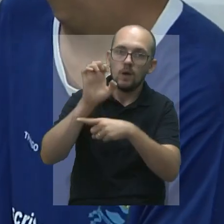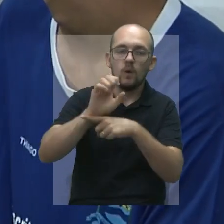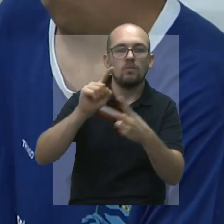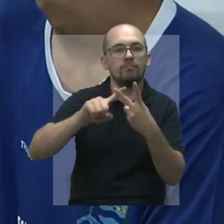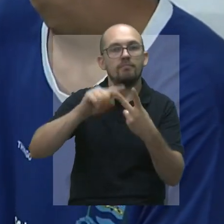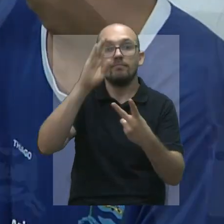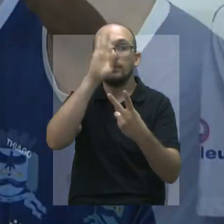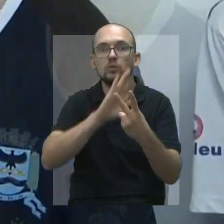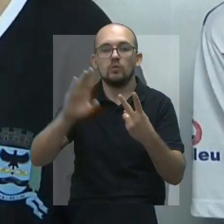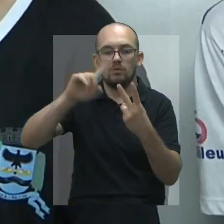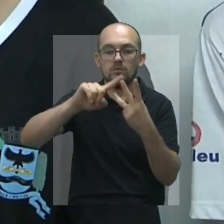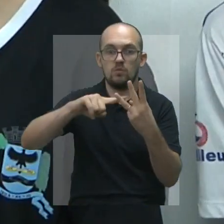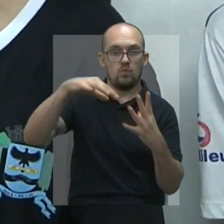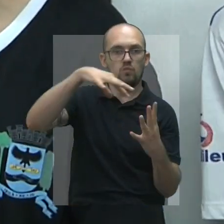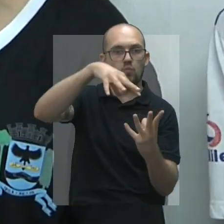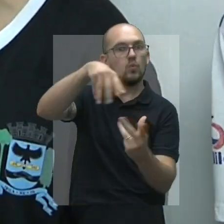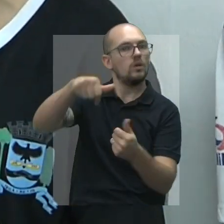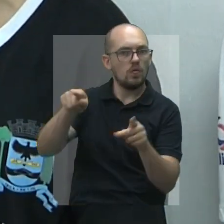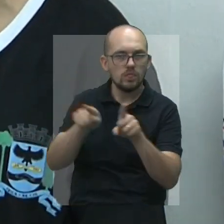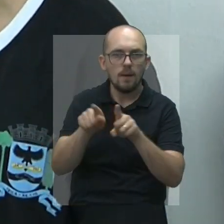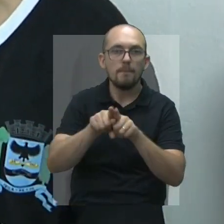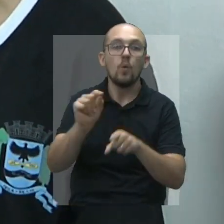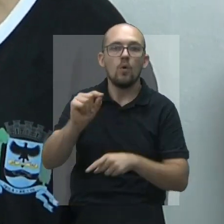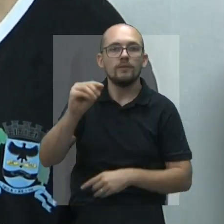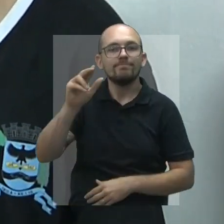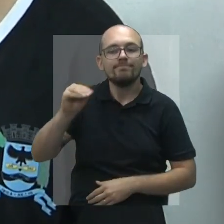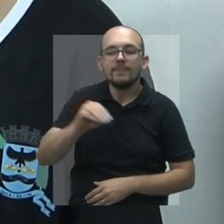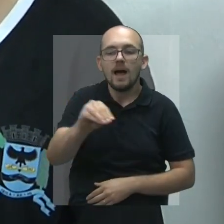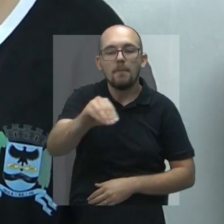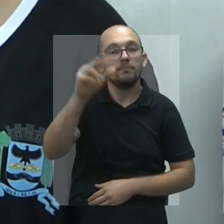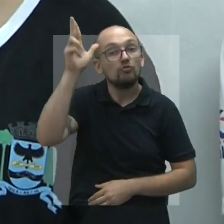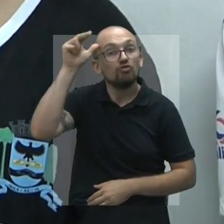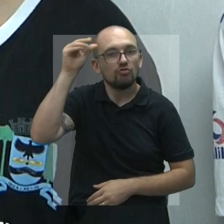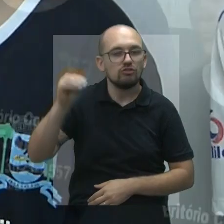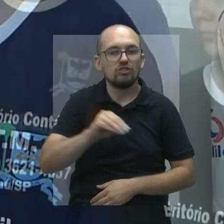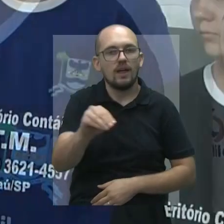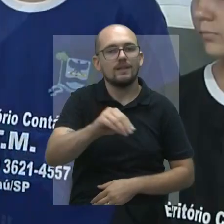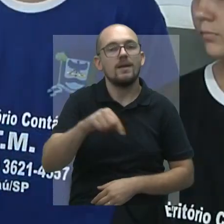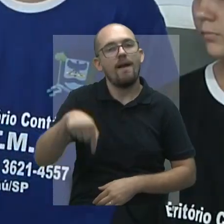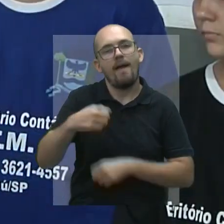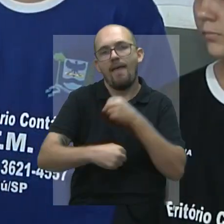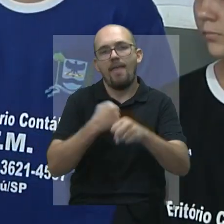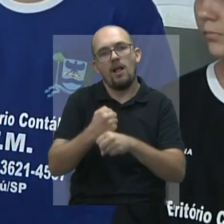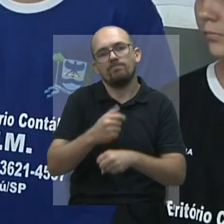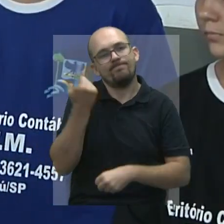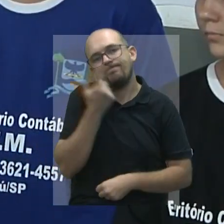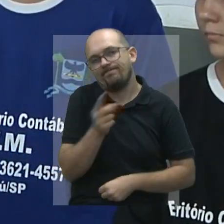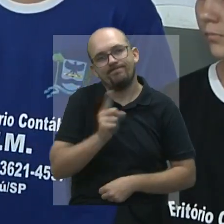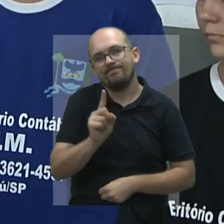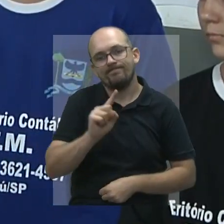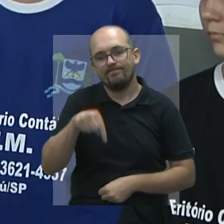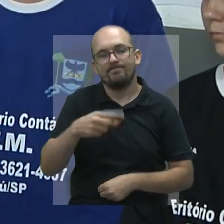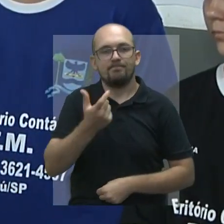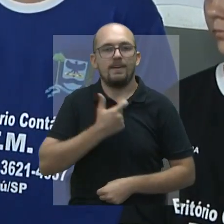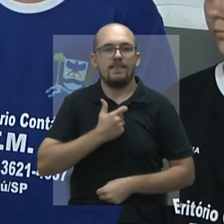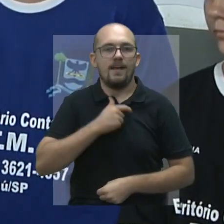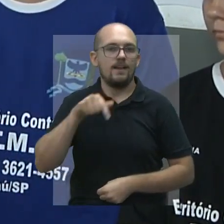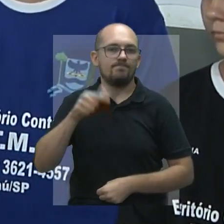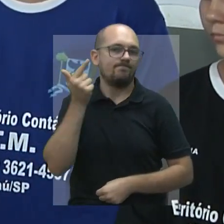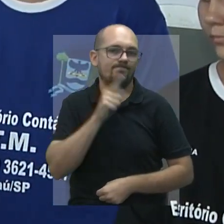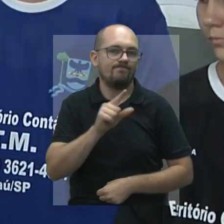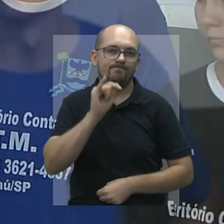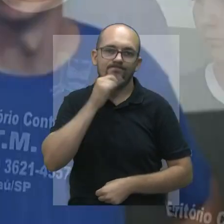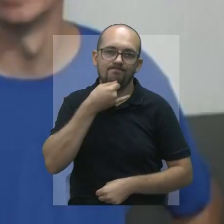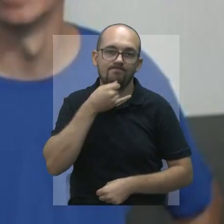mesmo mundiais, as modalidades de damas e xadrez neste ano não conquistaram medalhas para Jaú nos Jogos Abertos